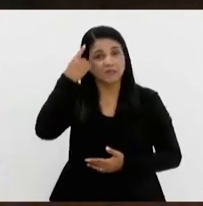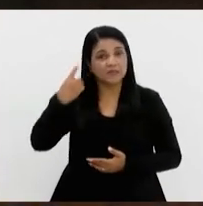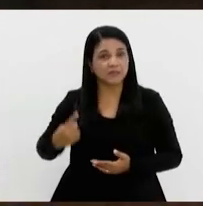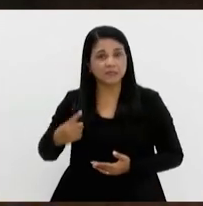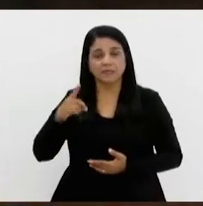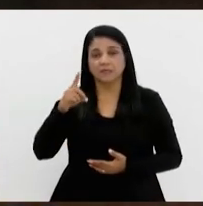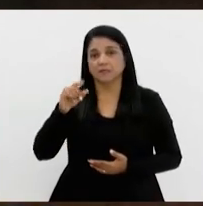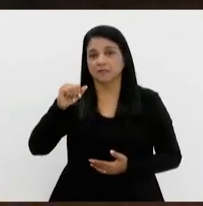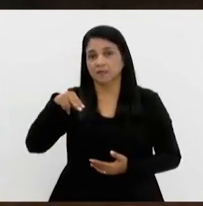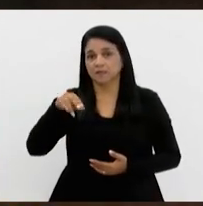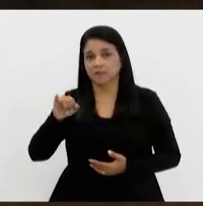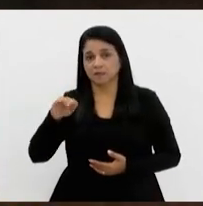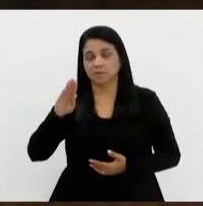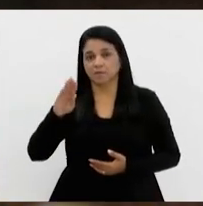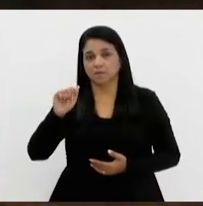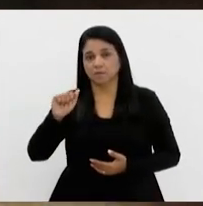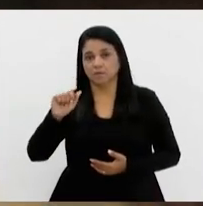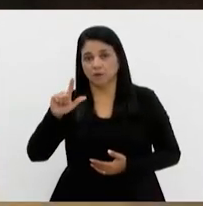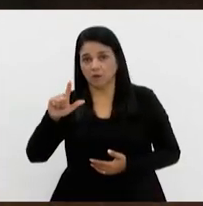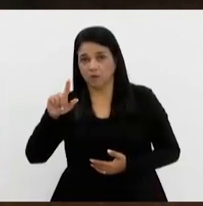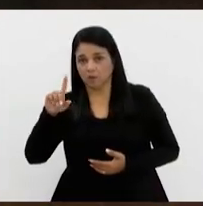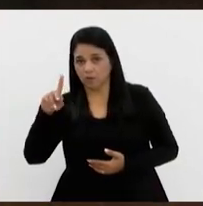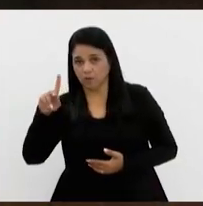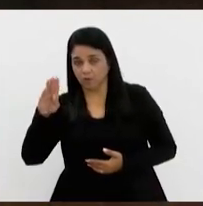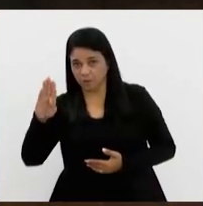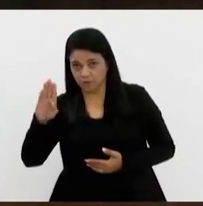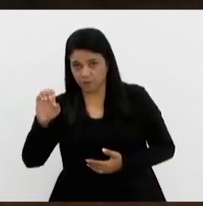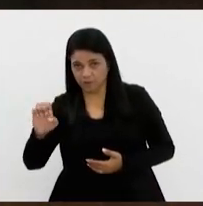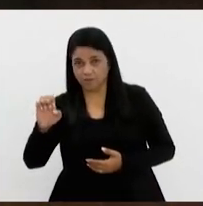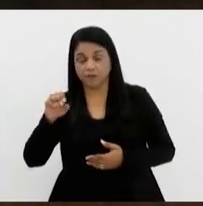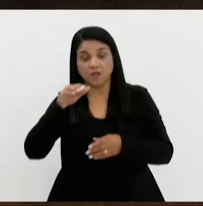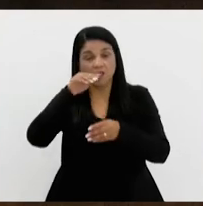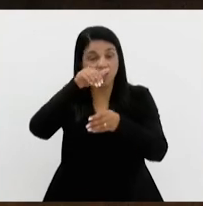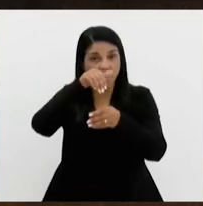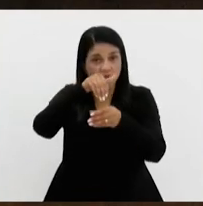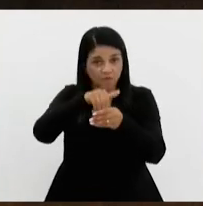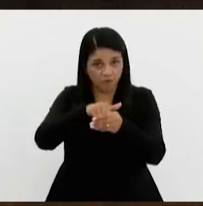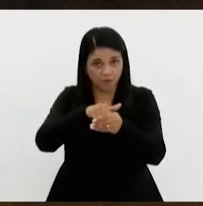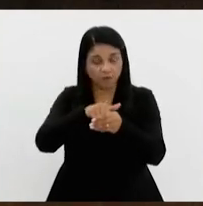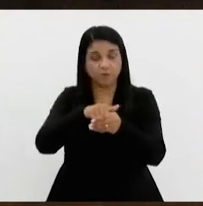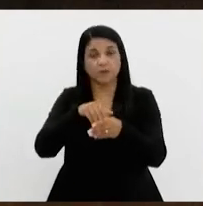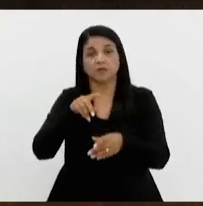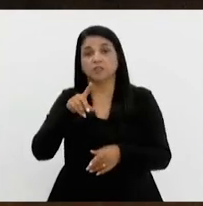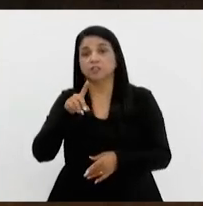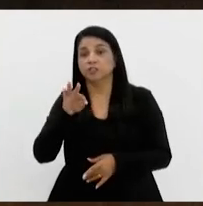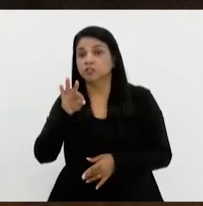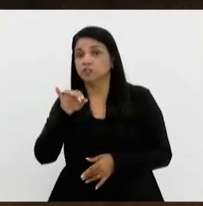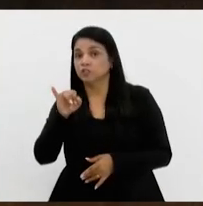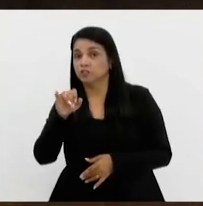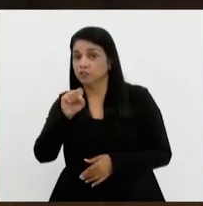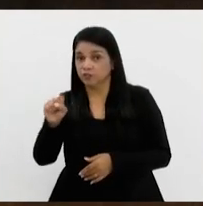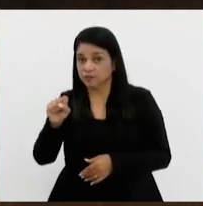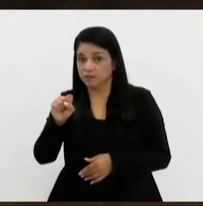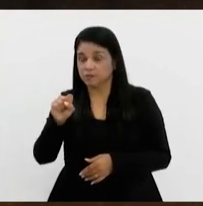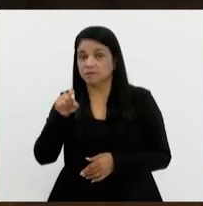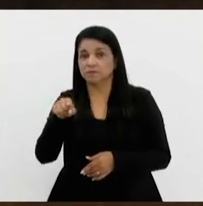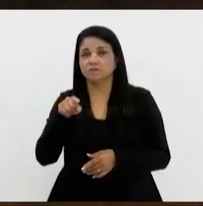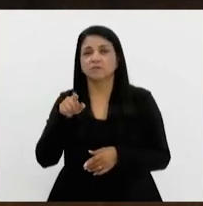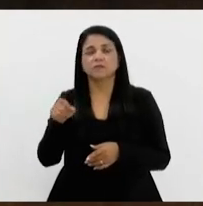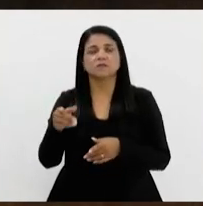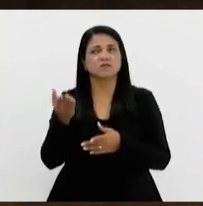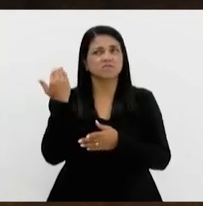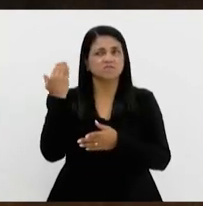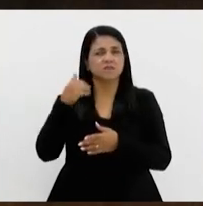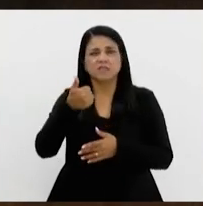Balbi. O voto é favorável pela TIS. Essa casa aprovou há 15 dias